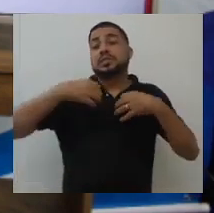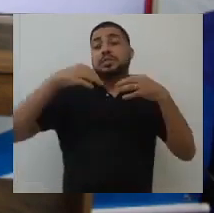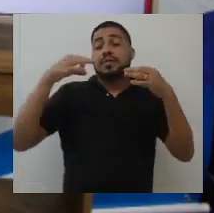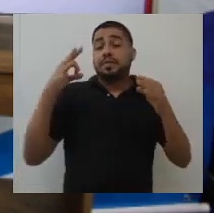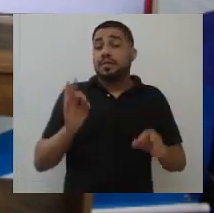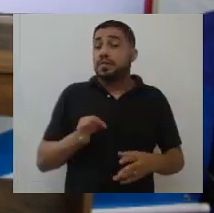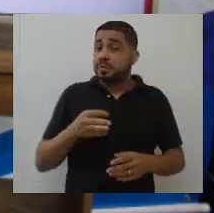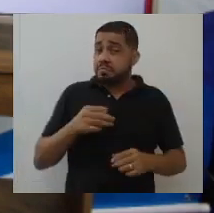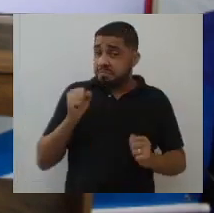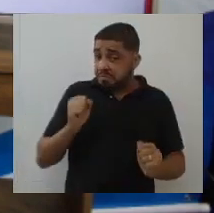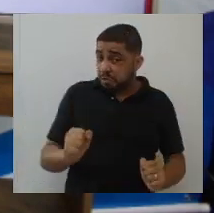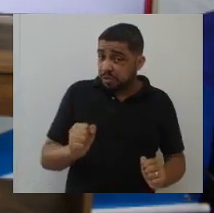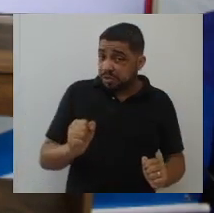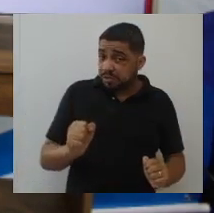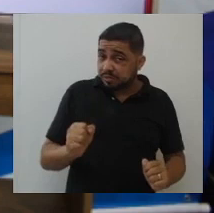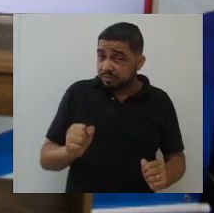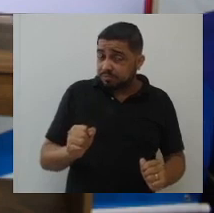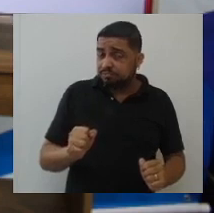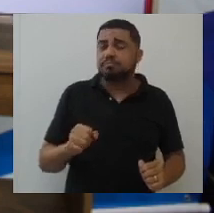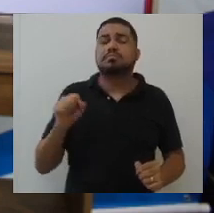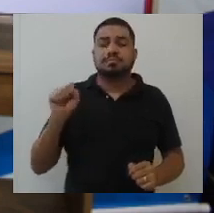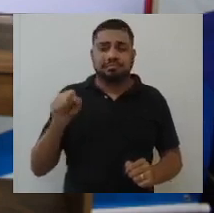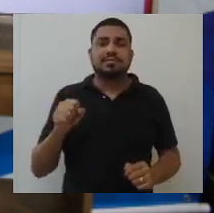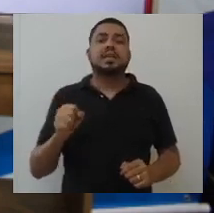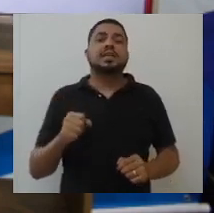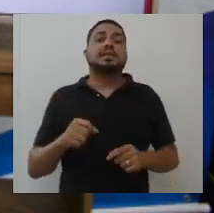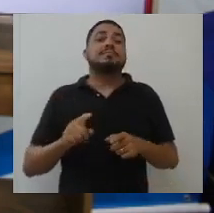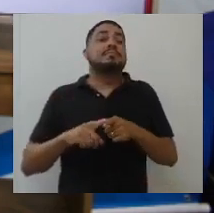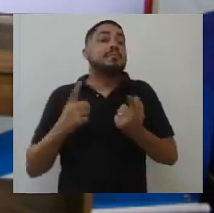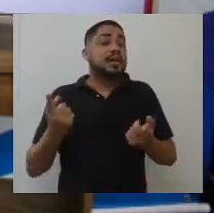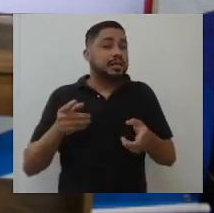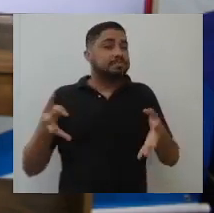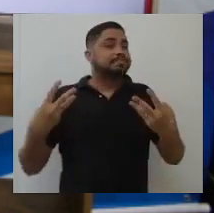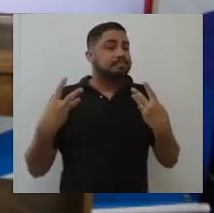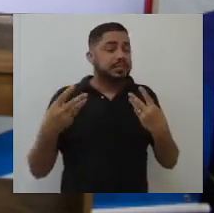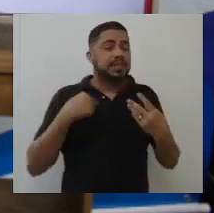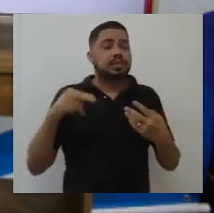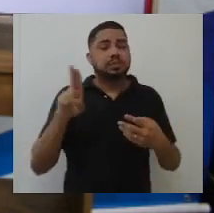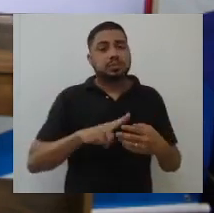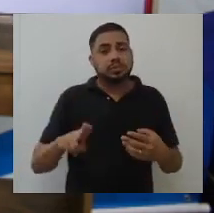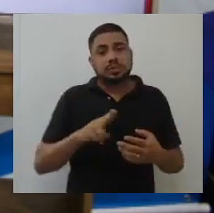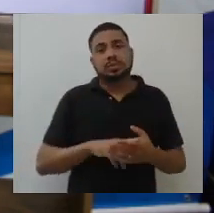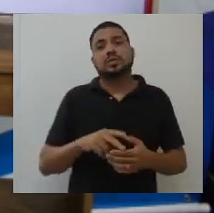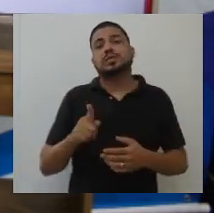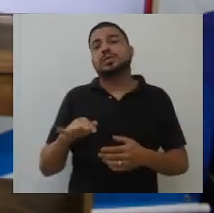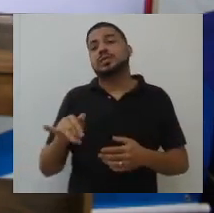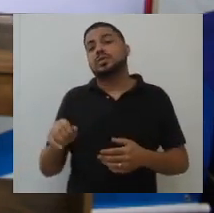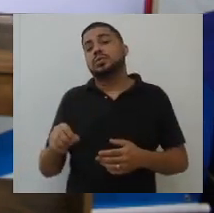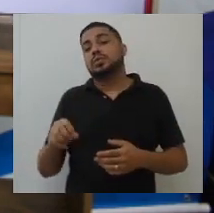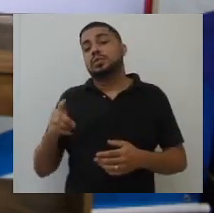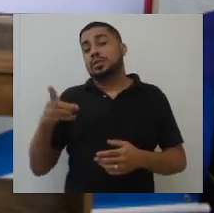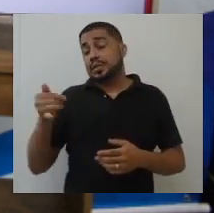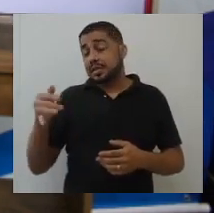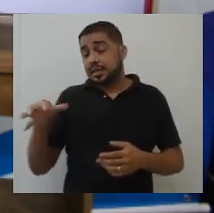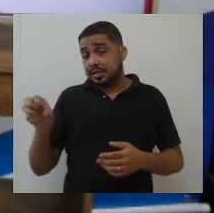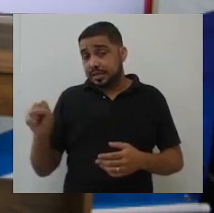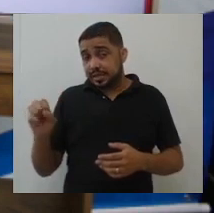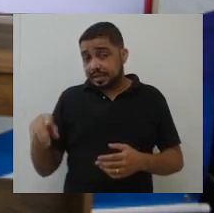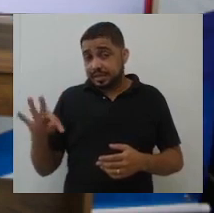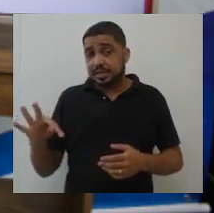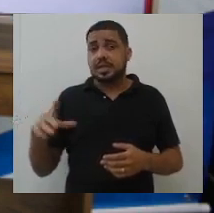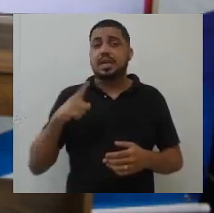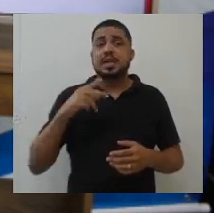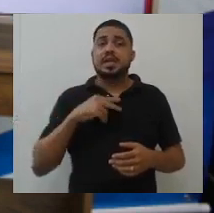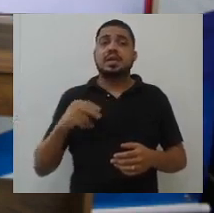eu pergunto, será que pode realmente? Pode. Só que preste atenção, quando eu utilizo o do ou das na forma afirmativa, eu estou utilizando ali para